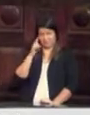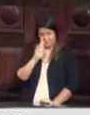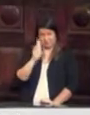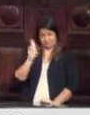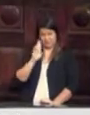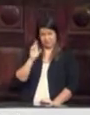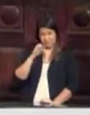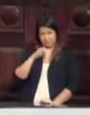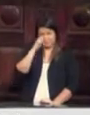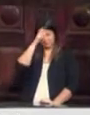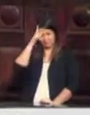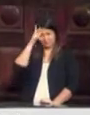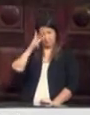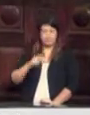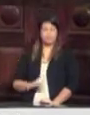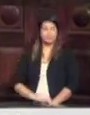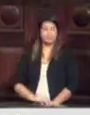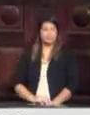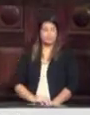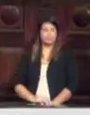Excelência.